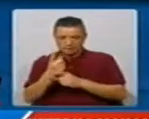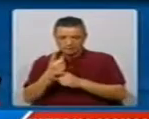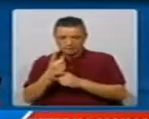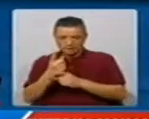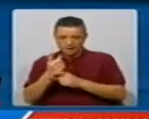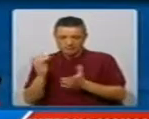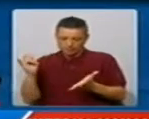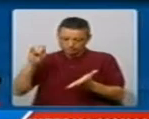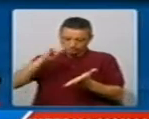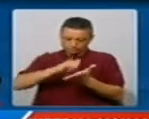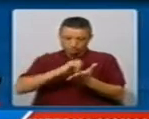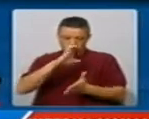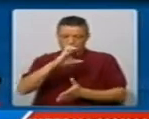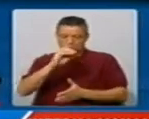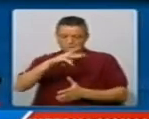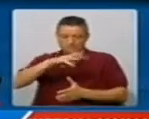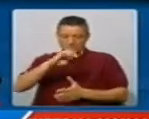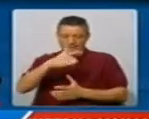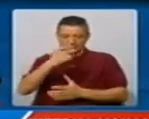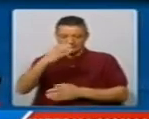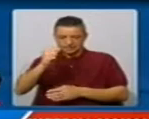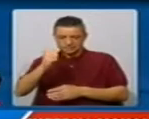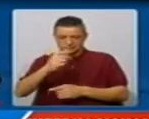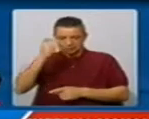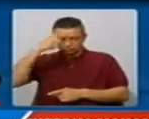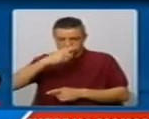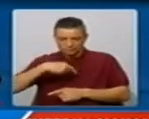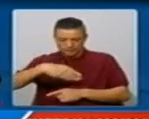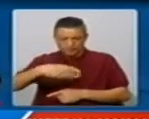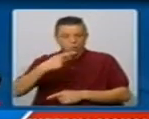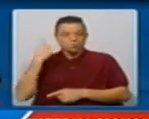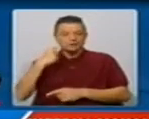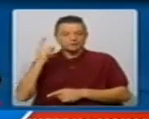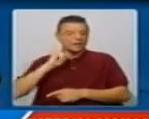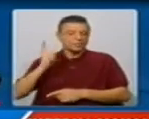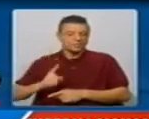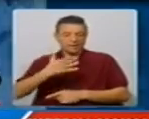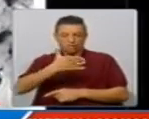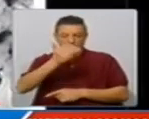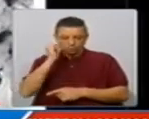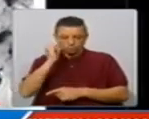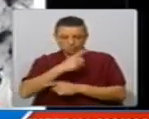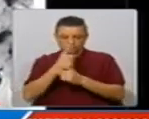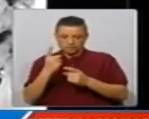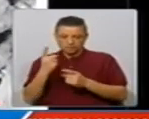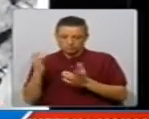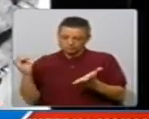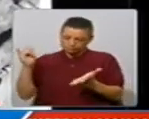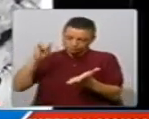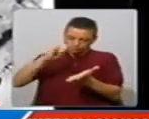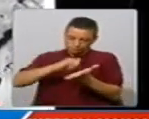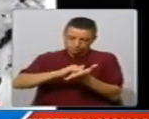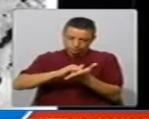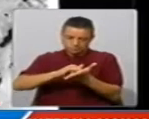E estamos já a preparar os nossos telespectadores para o momento histórico que vai acontecer na quarta-feira, no dia 12, com a chegada do